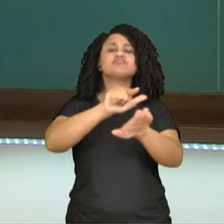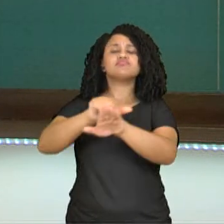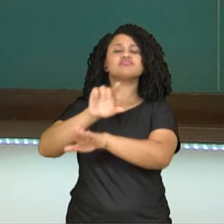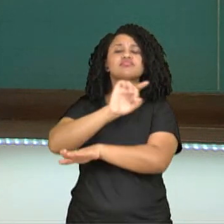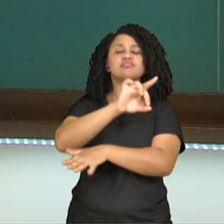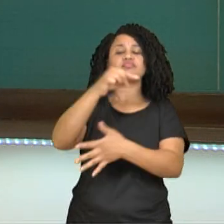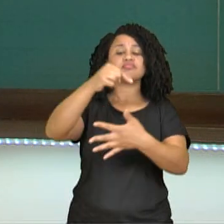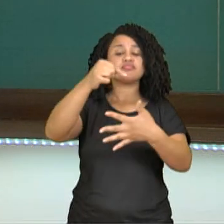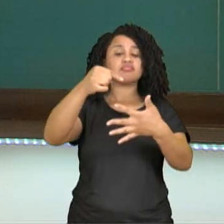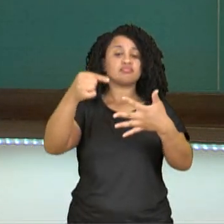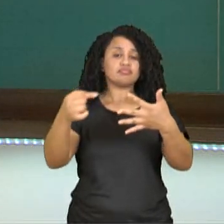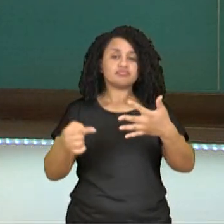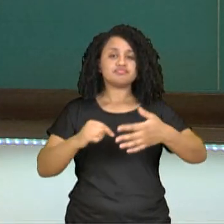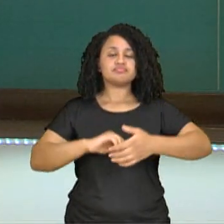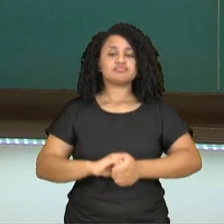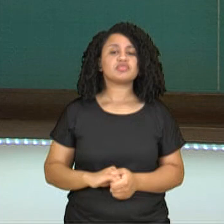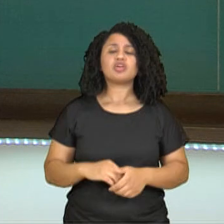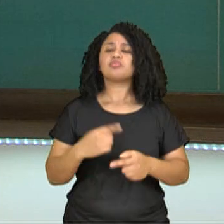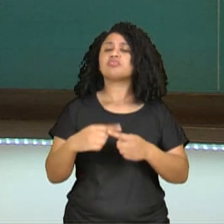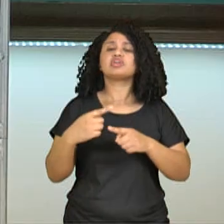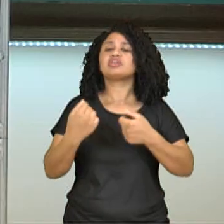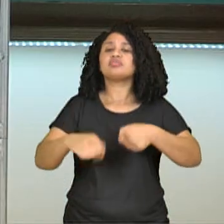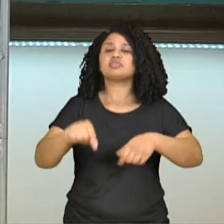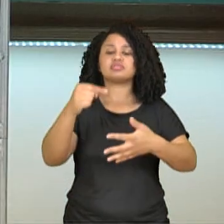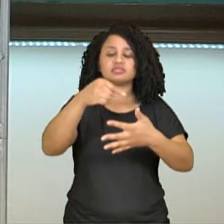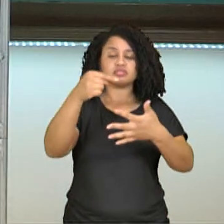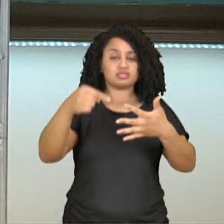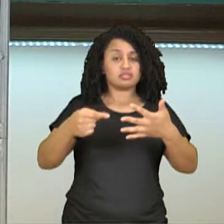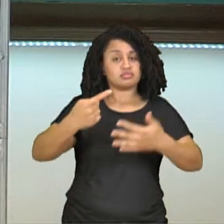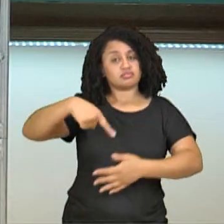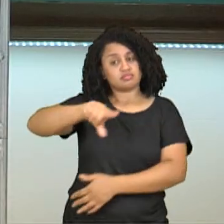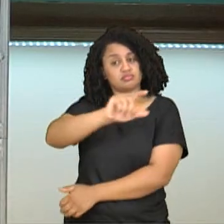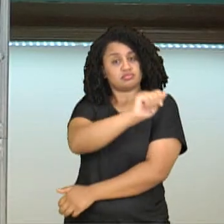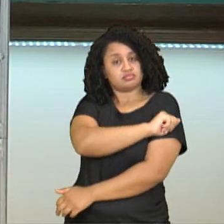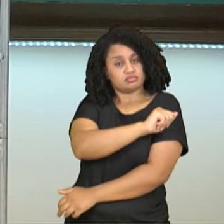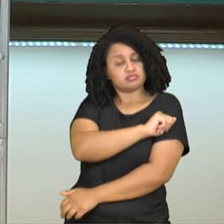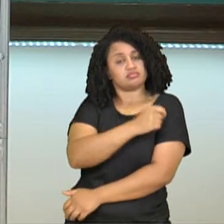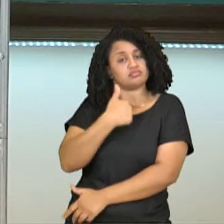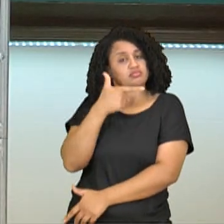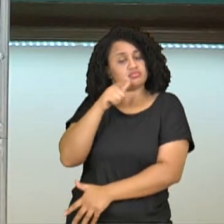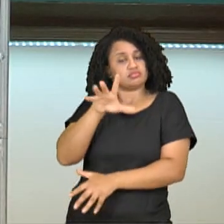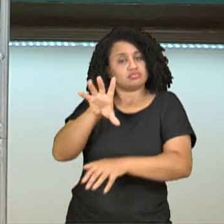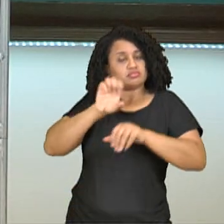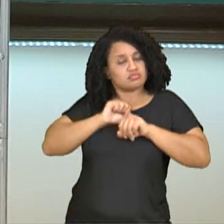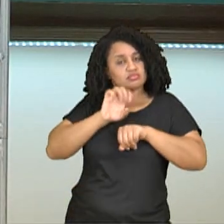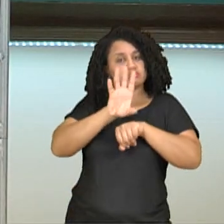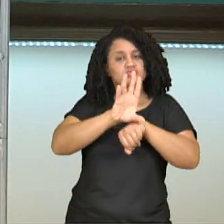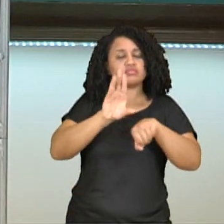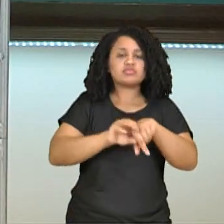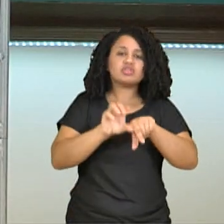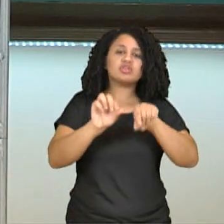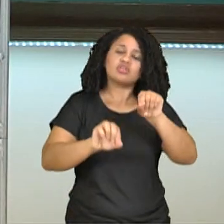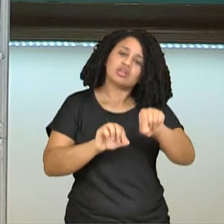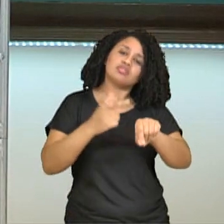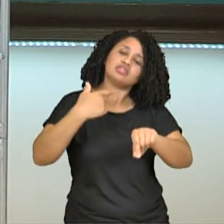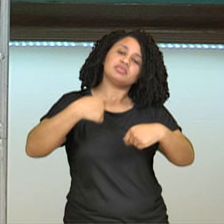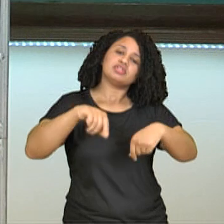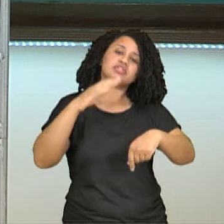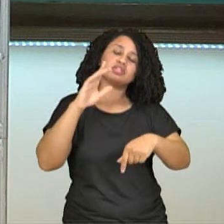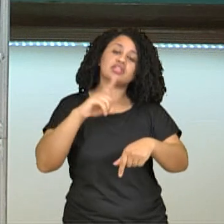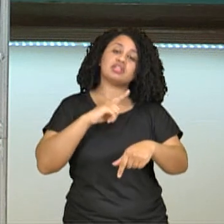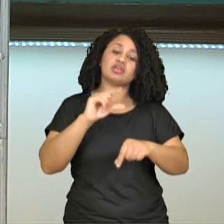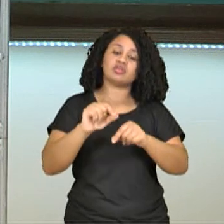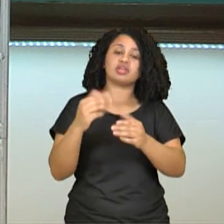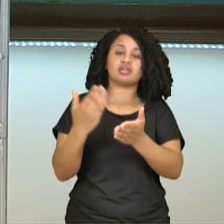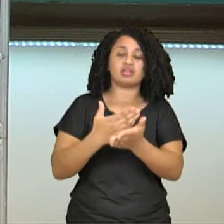servem esses elementos? Para que você, estudante, possa ter uma efetiva apropriação do conhecimento, é necessário que você disponha de caderno,